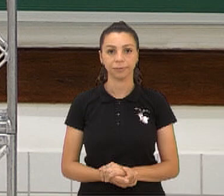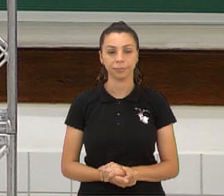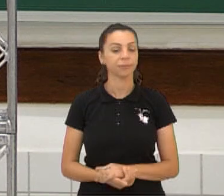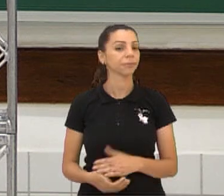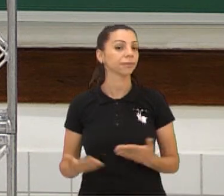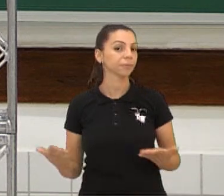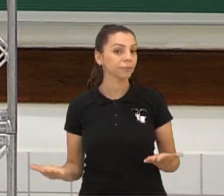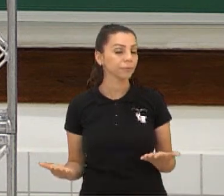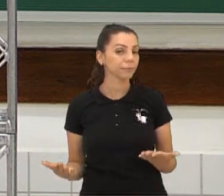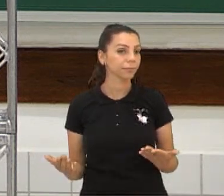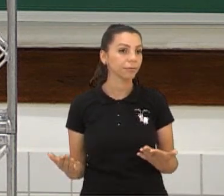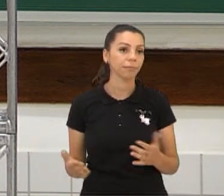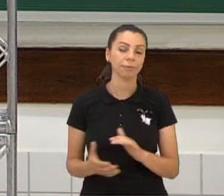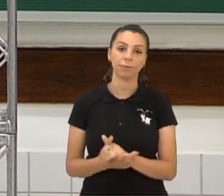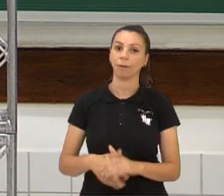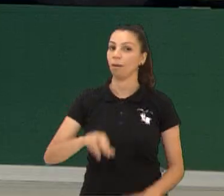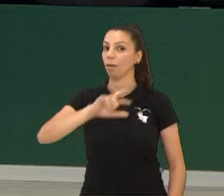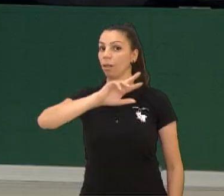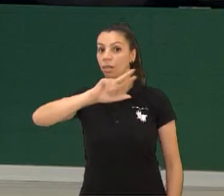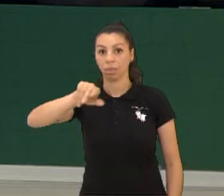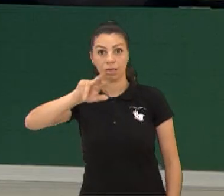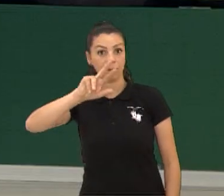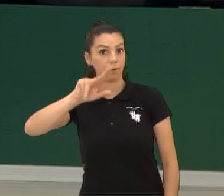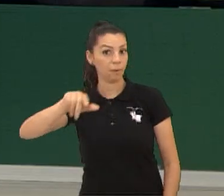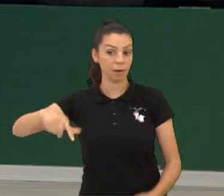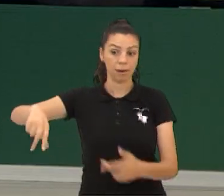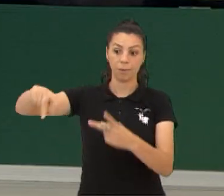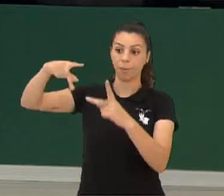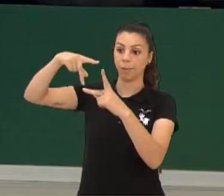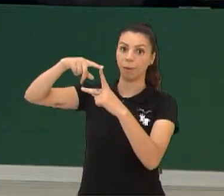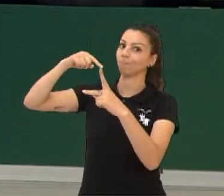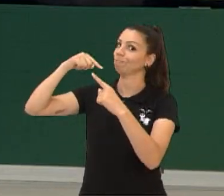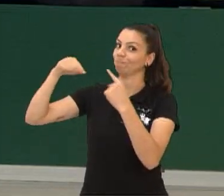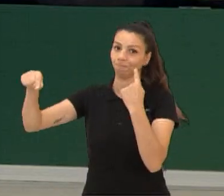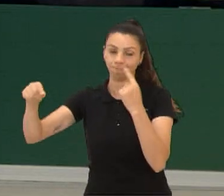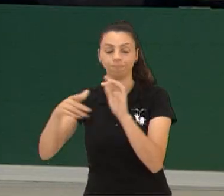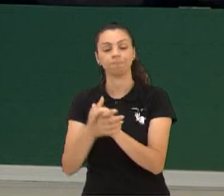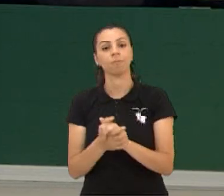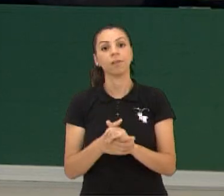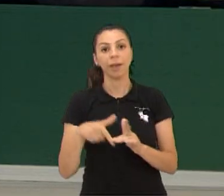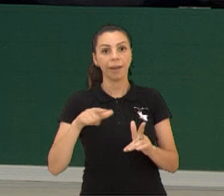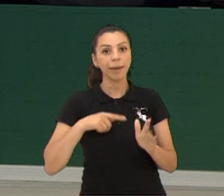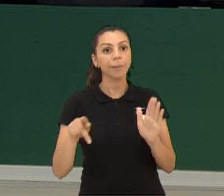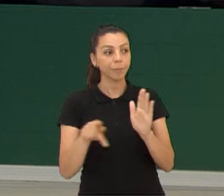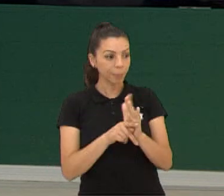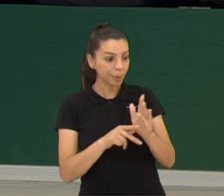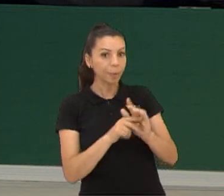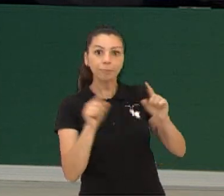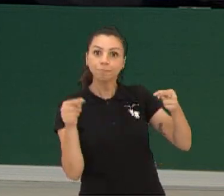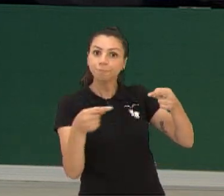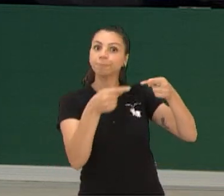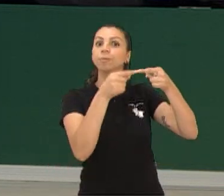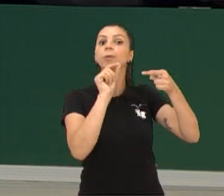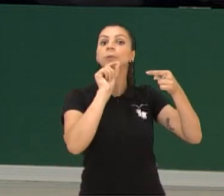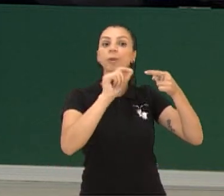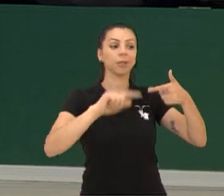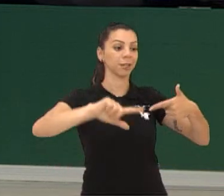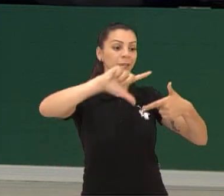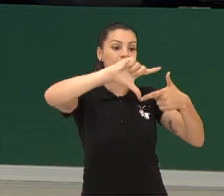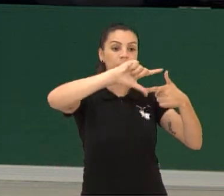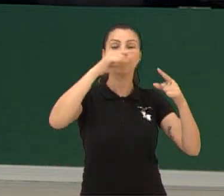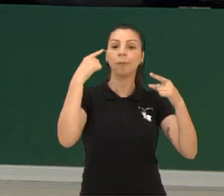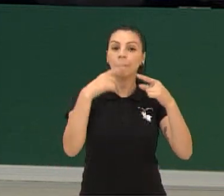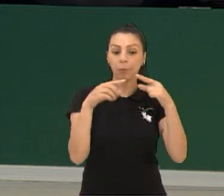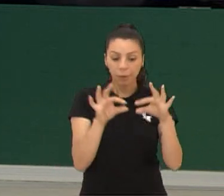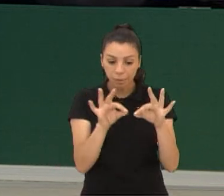E aí? Não é um quadrado, é um retângulo. Por quê? Porque as medidas dos lados aqui são